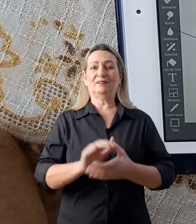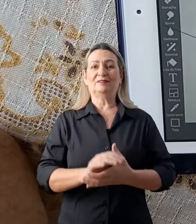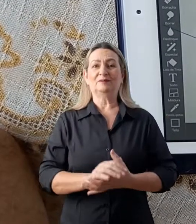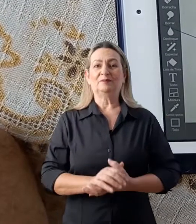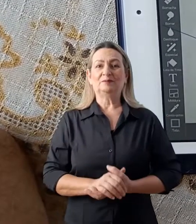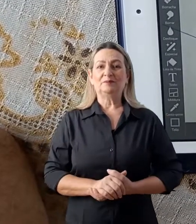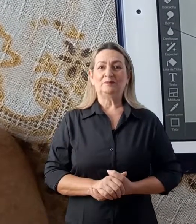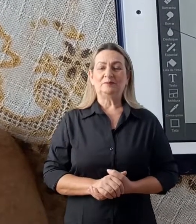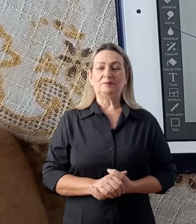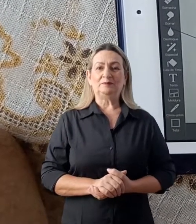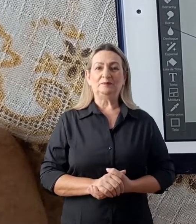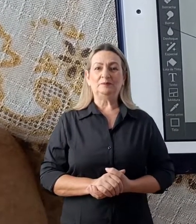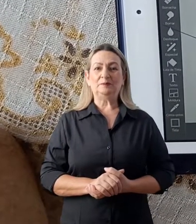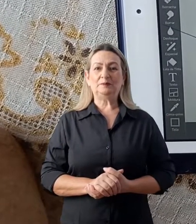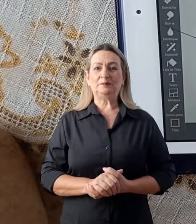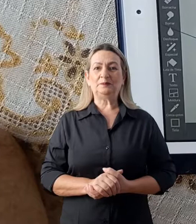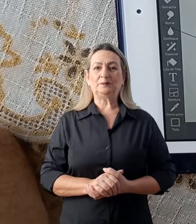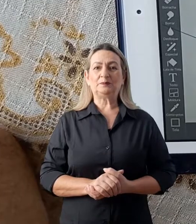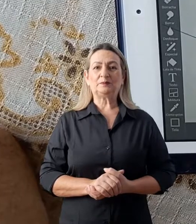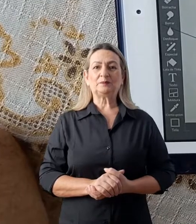região.